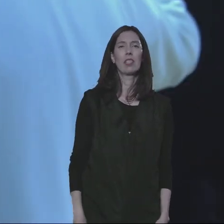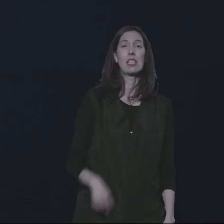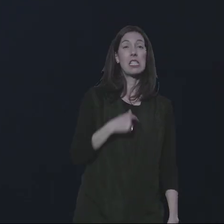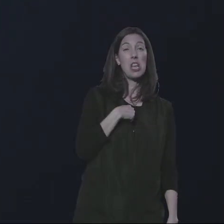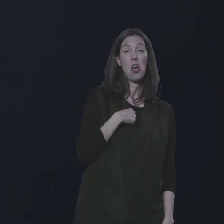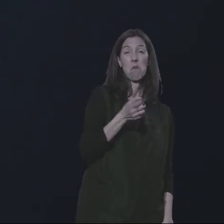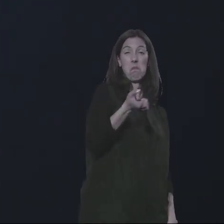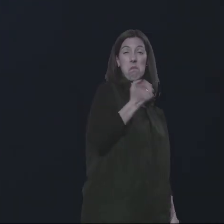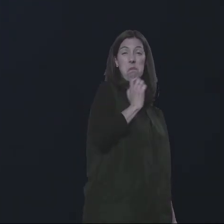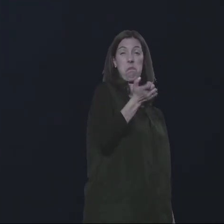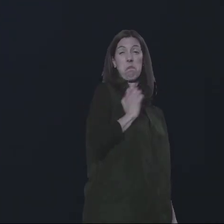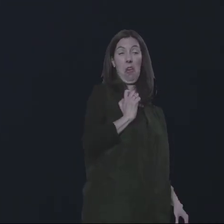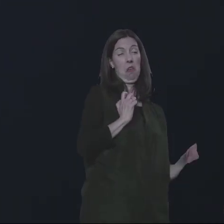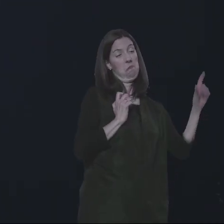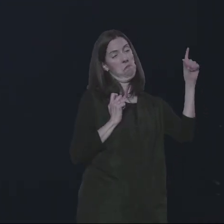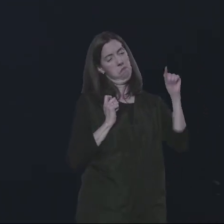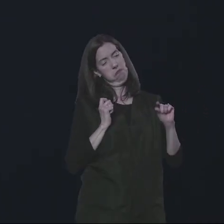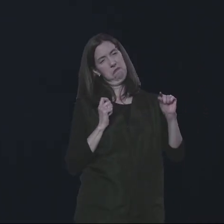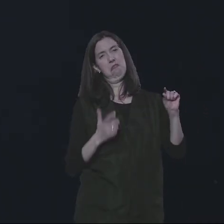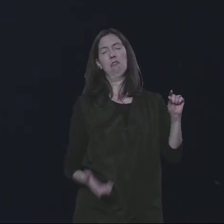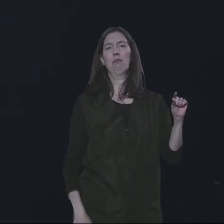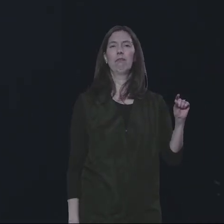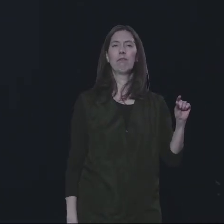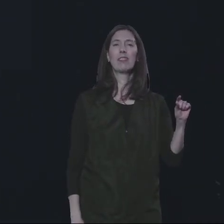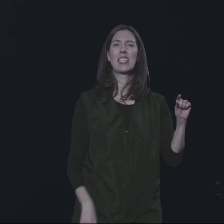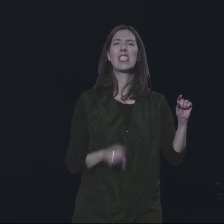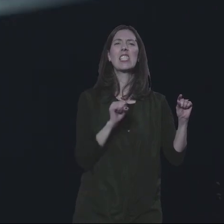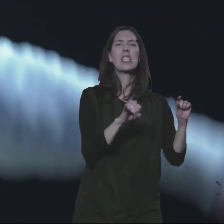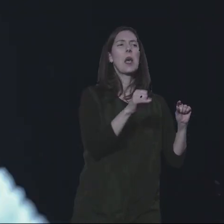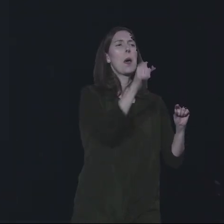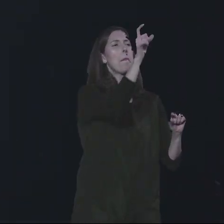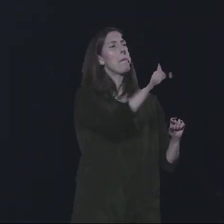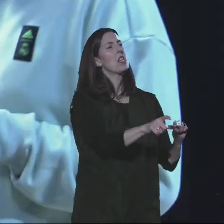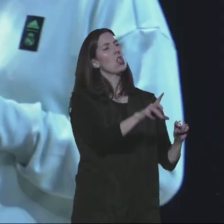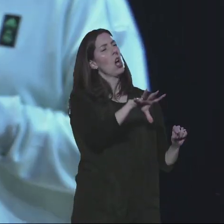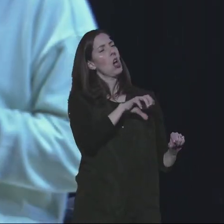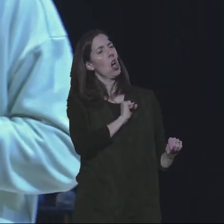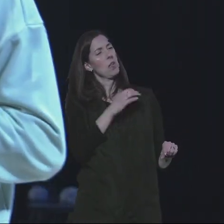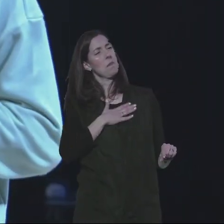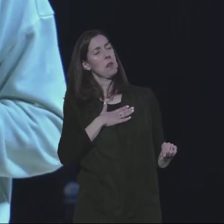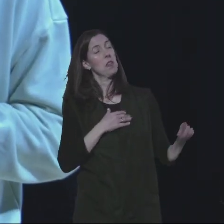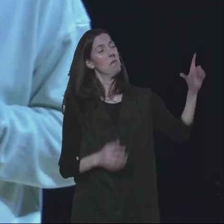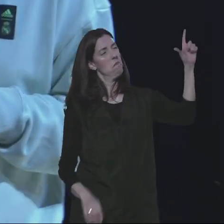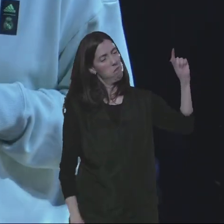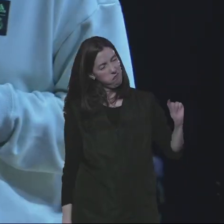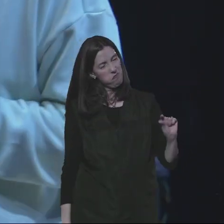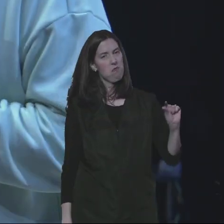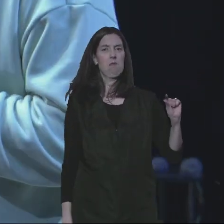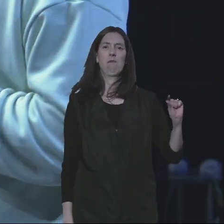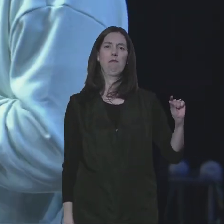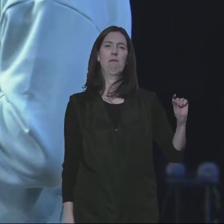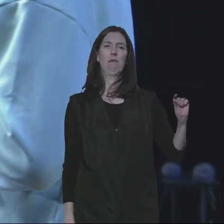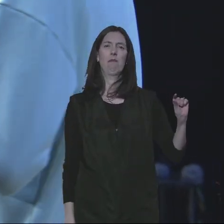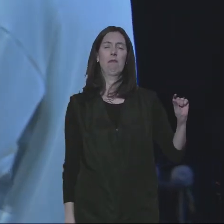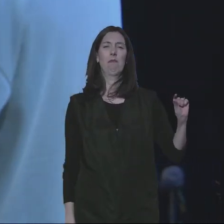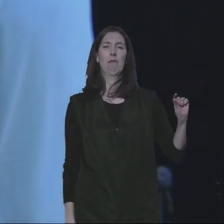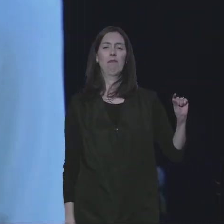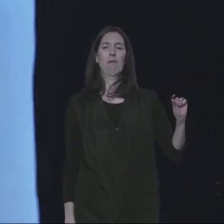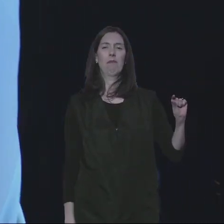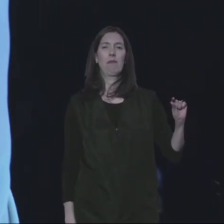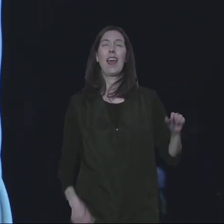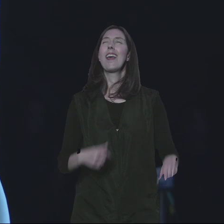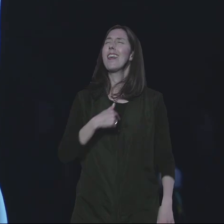rico ou não, já não é mais tão importante, se as pessoas gostam de mim ou não, já não é mais tão importante, eu